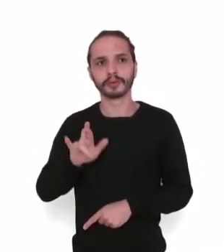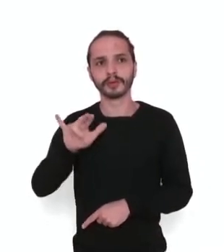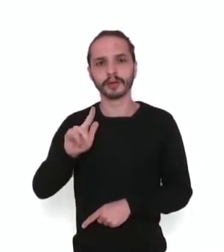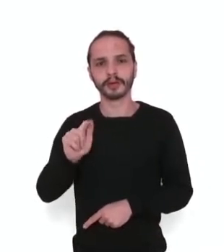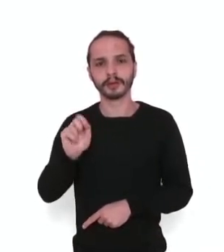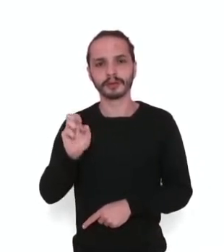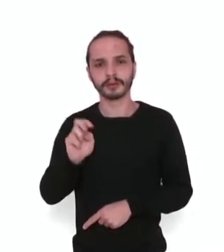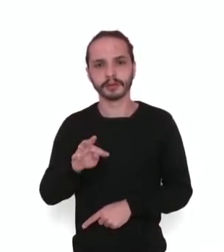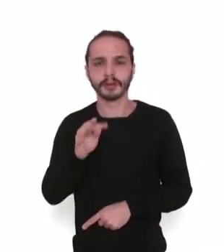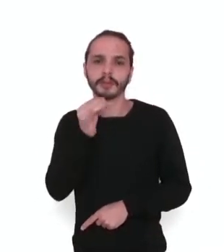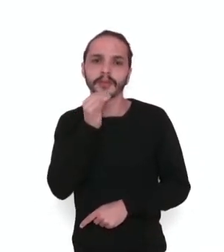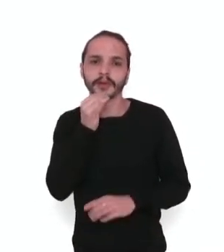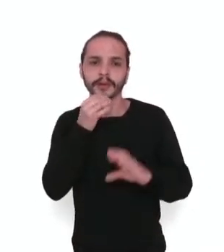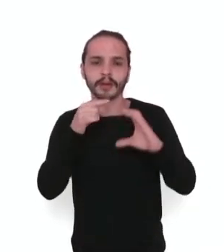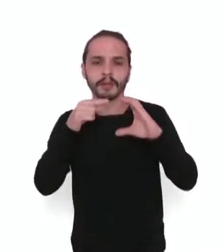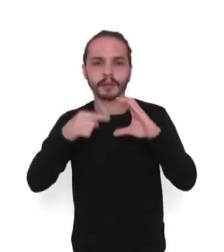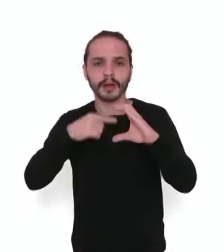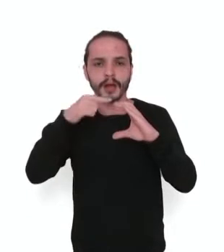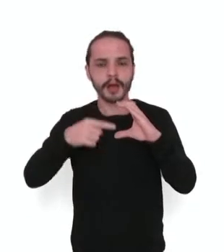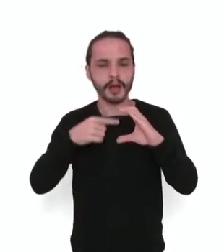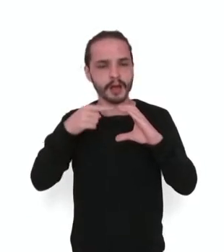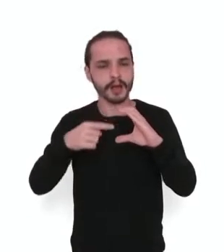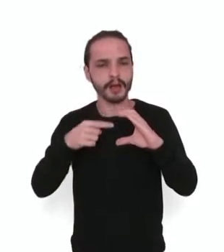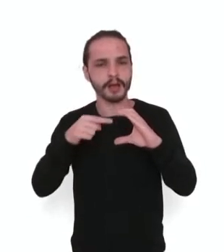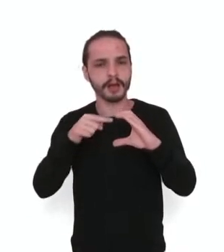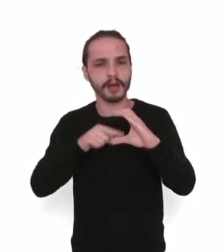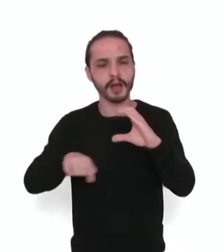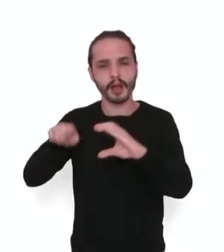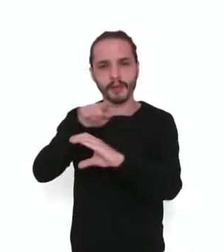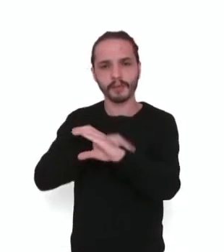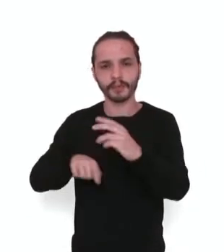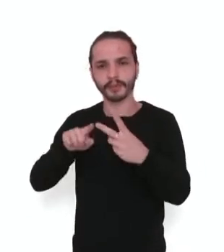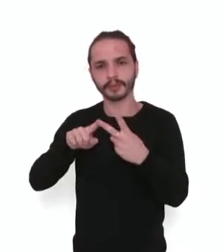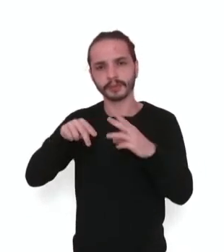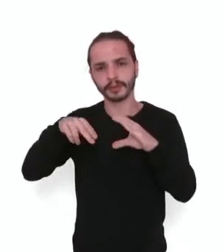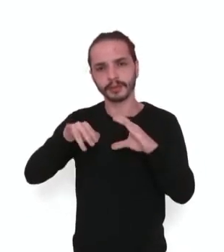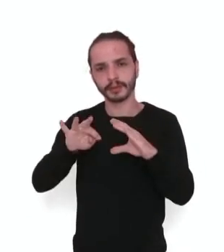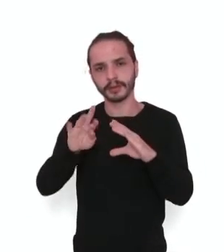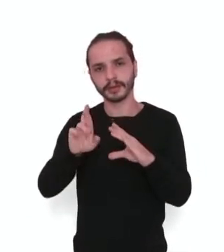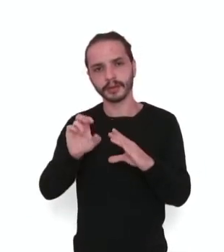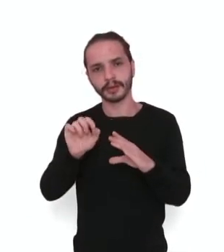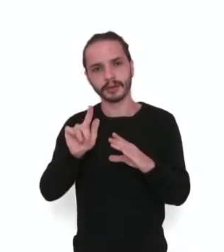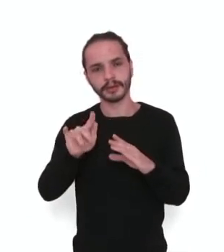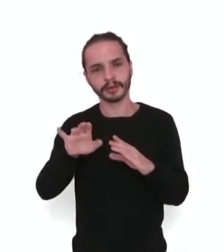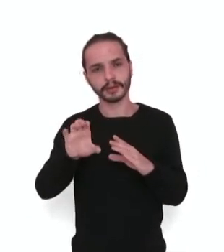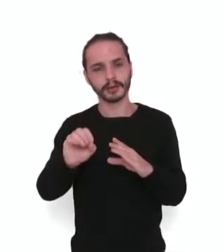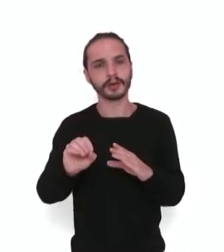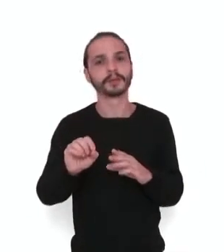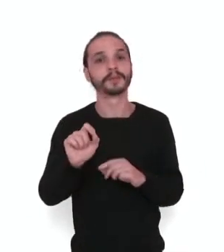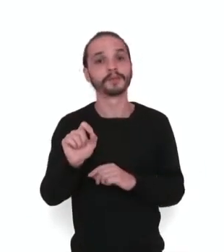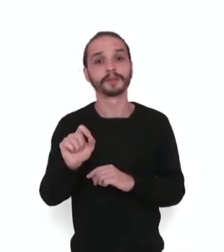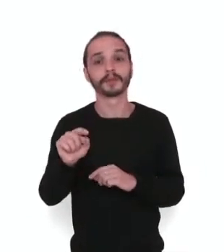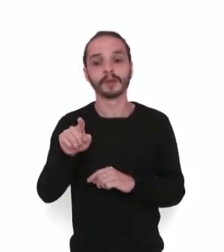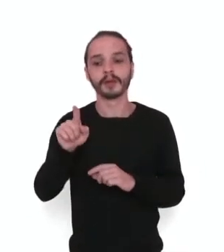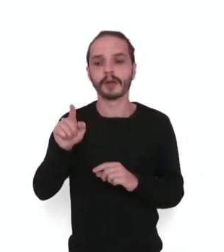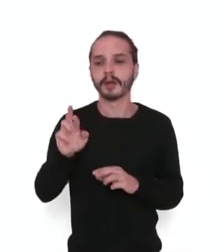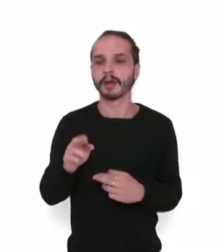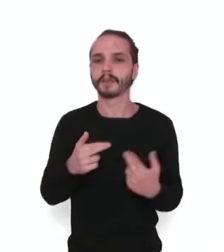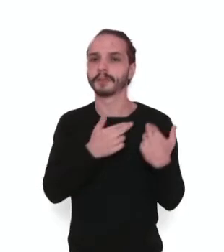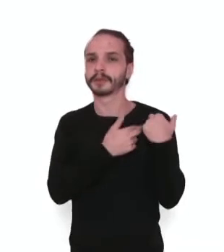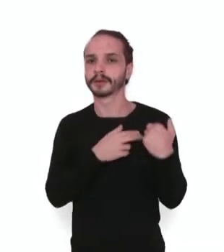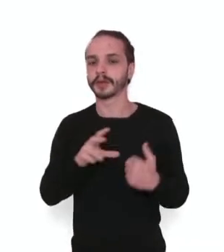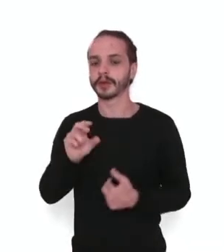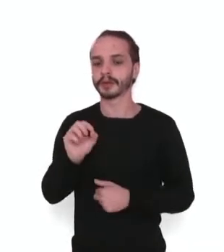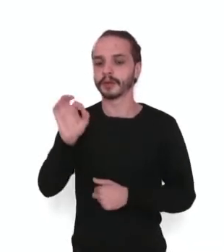do carbono e do nitrogênio. As bactérias e as algas unicelulares são responsáveis por 50%